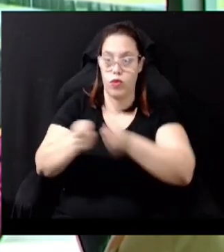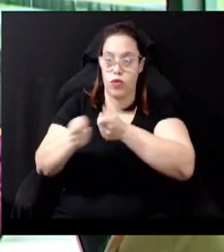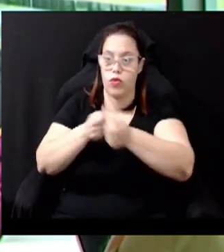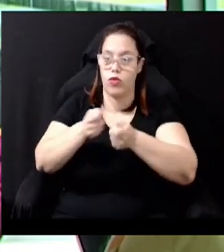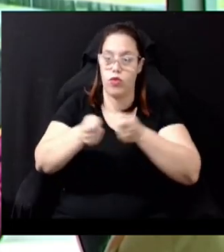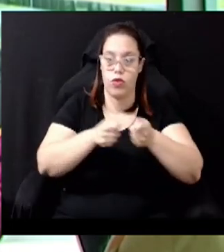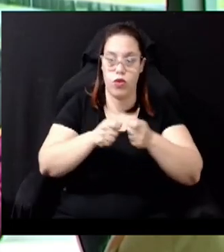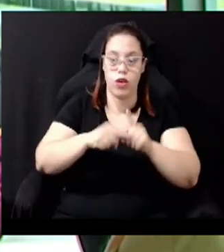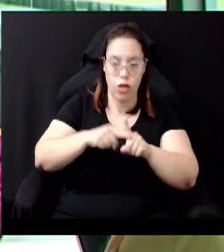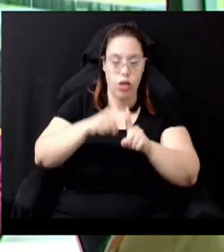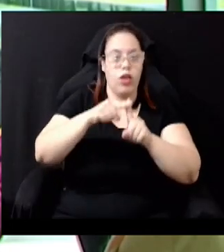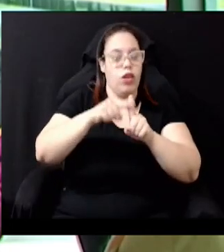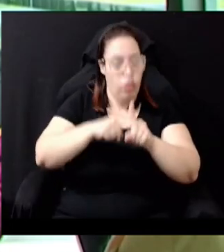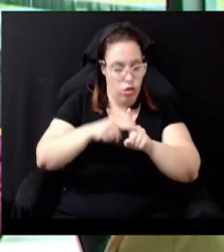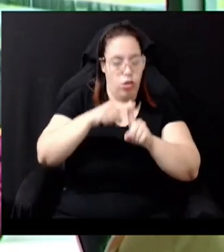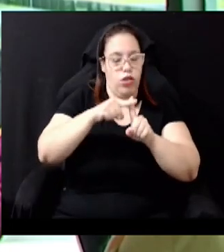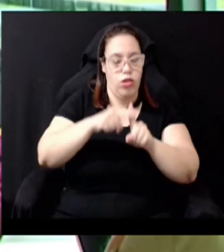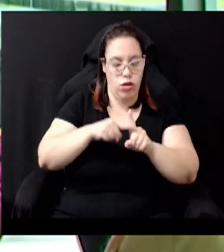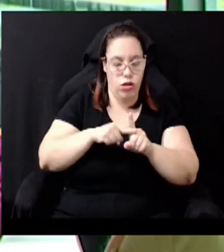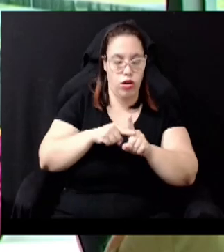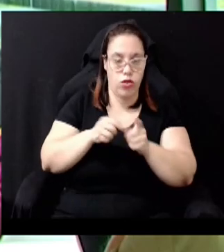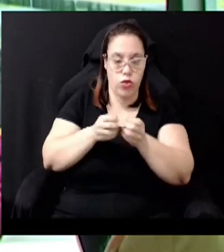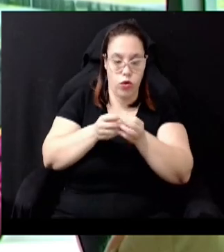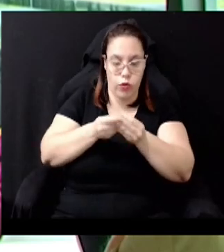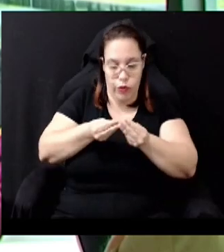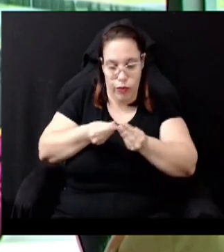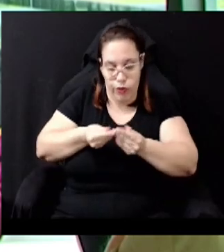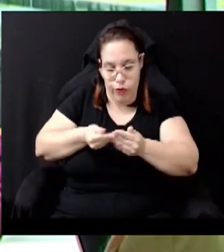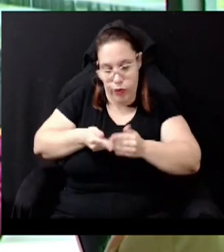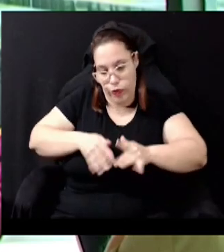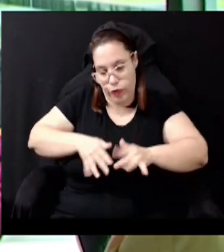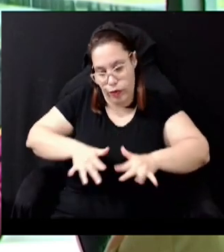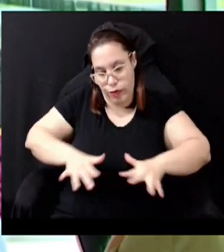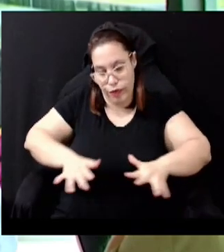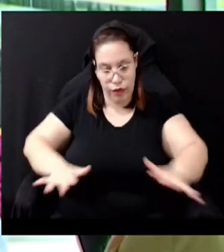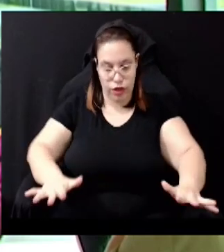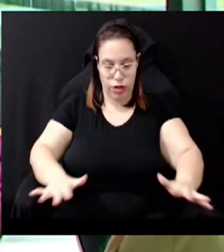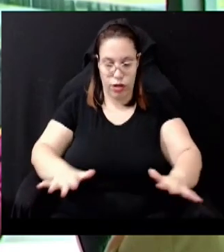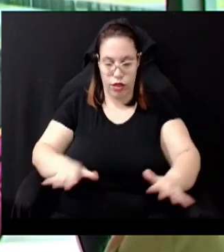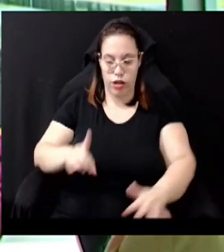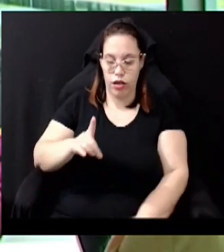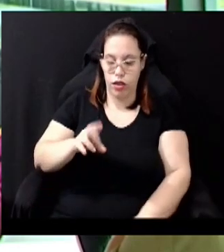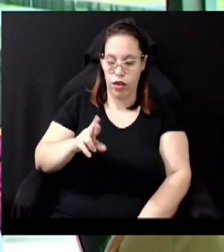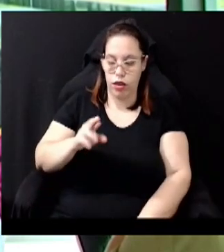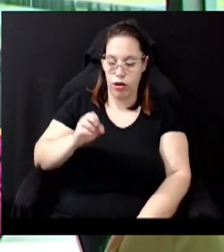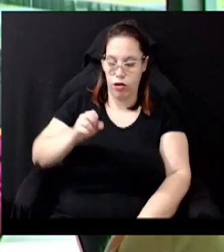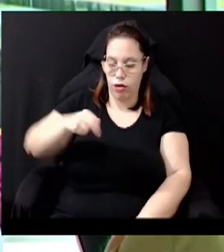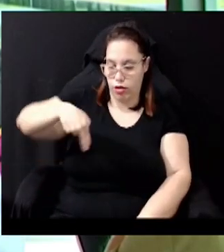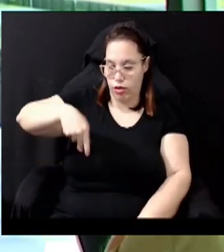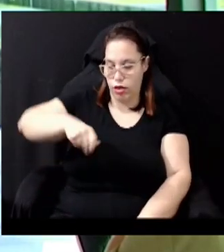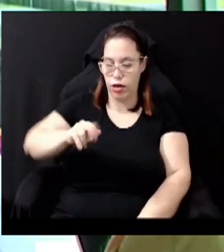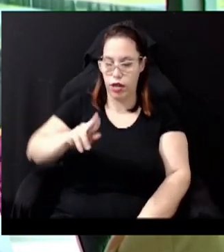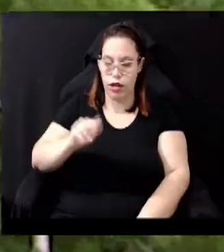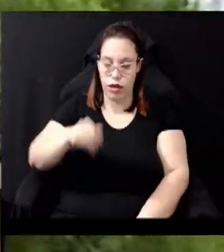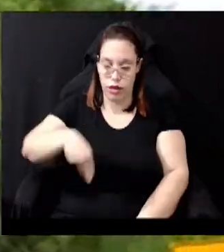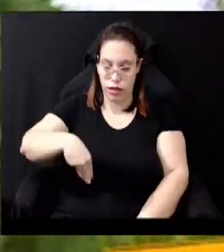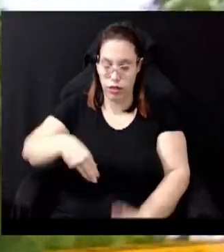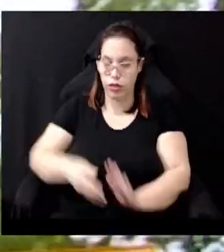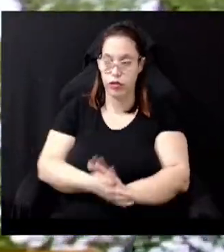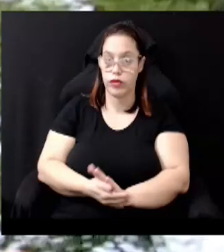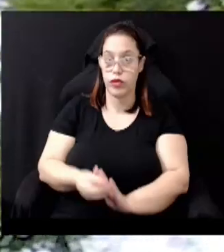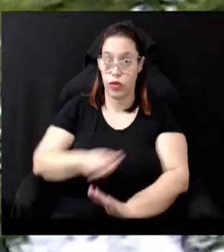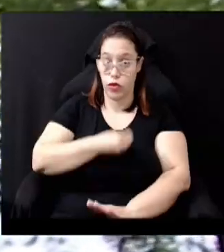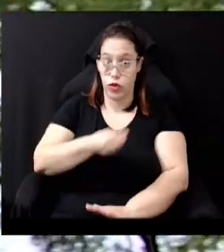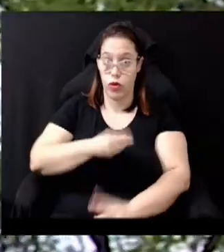temperatura, como drenagem dos empreendimentos, né, e todo esse ecossistema conviva junto com o ser humano.